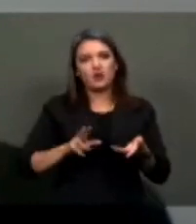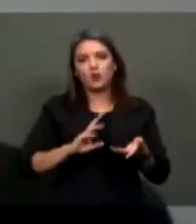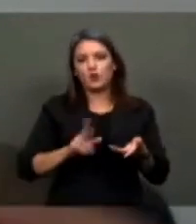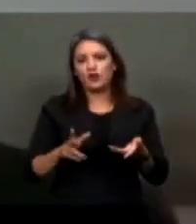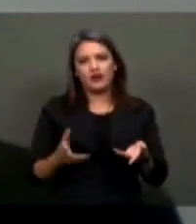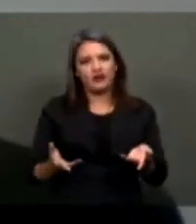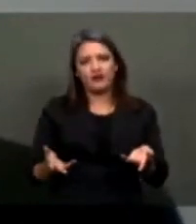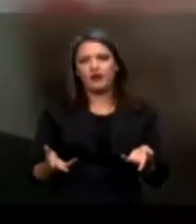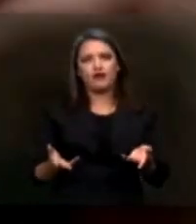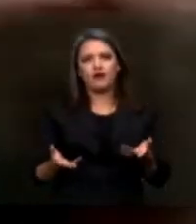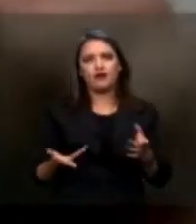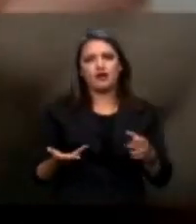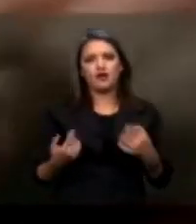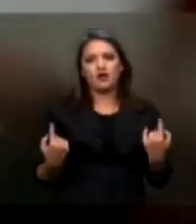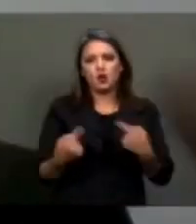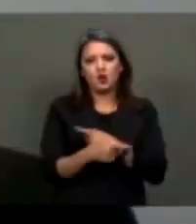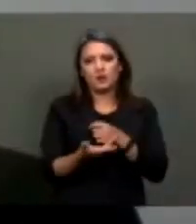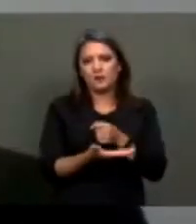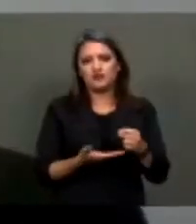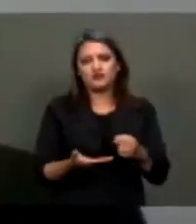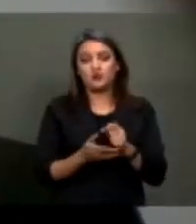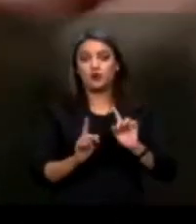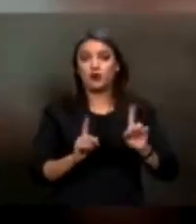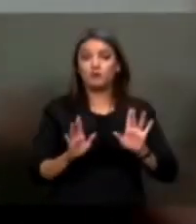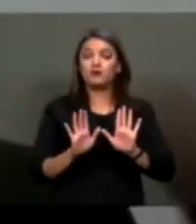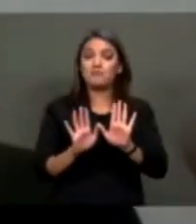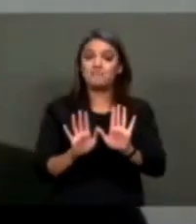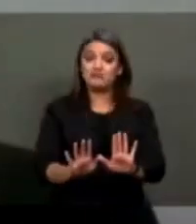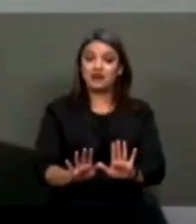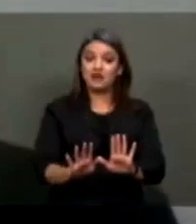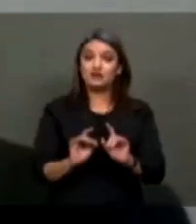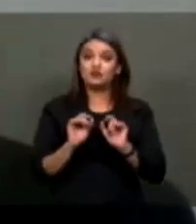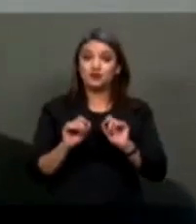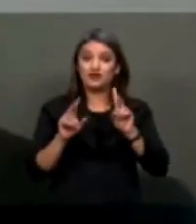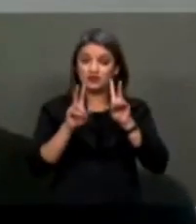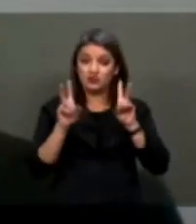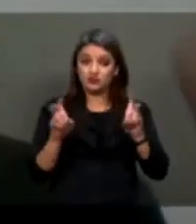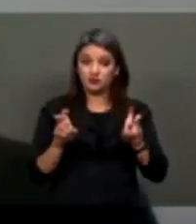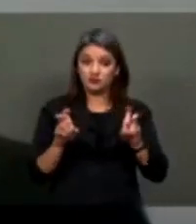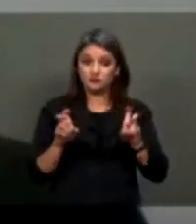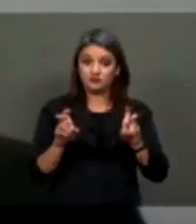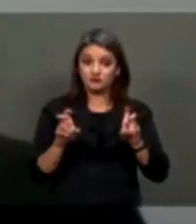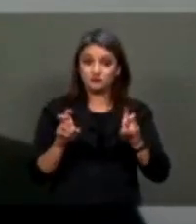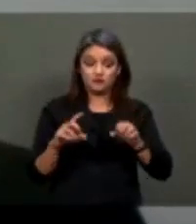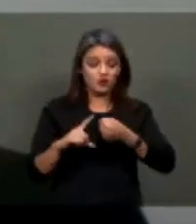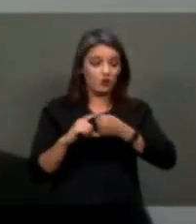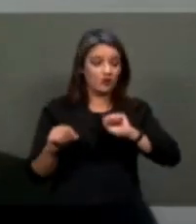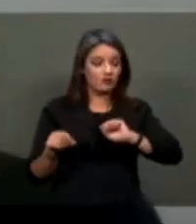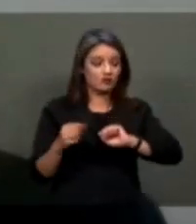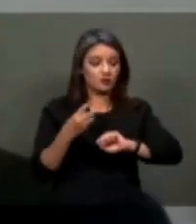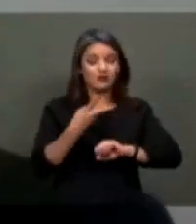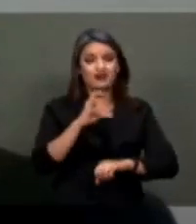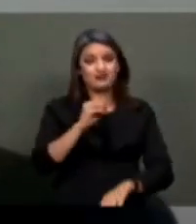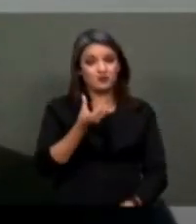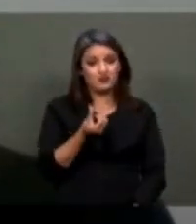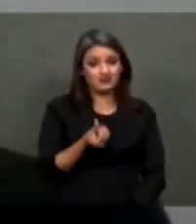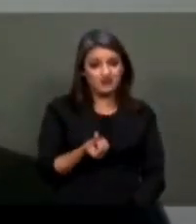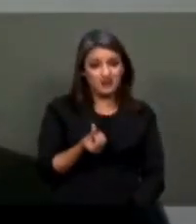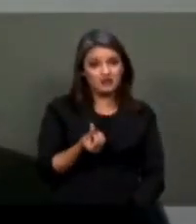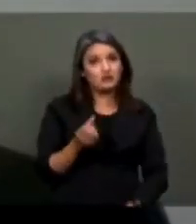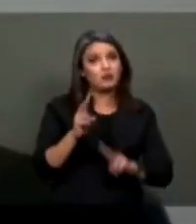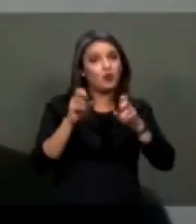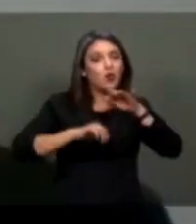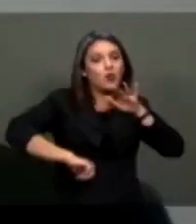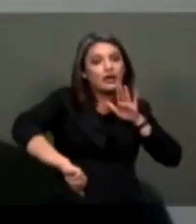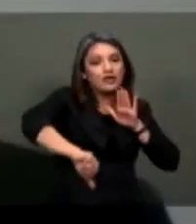não auto-incriminação agora particularmente com relação ao artigo 306 ao crime